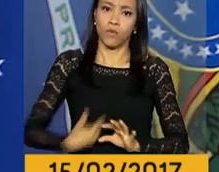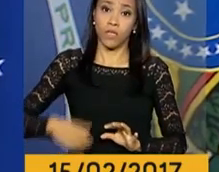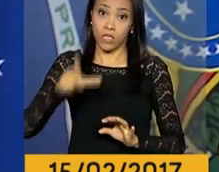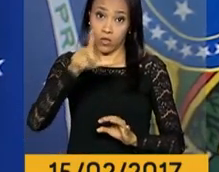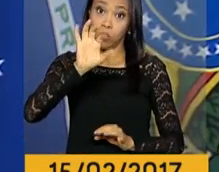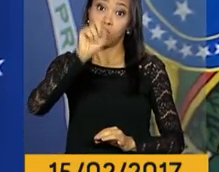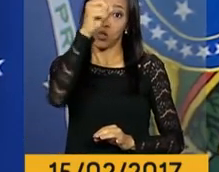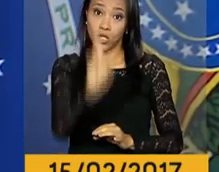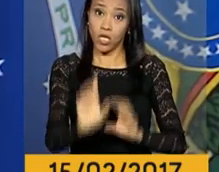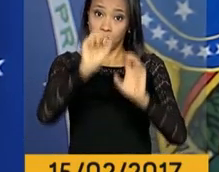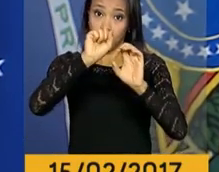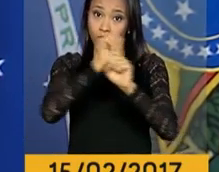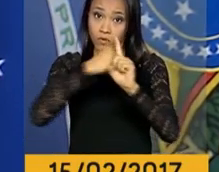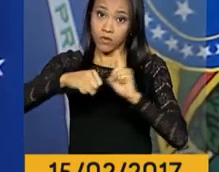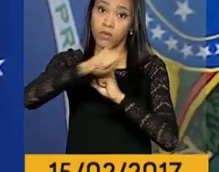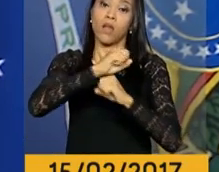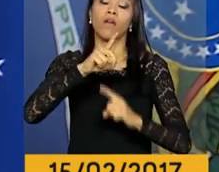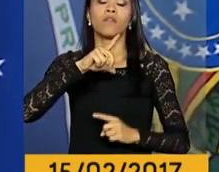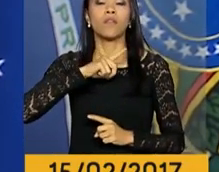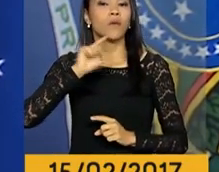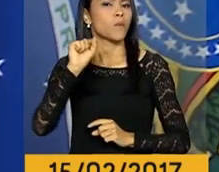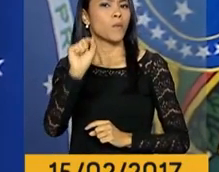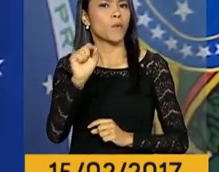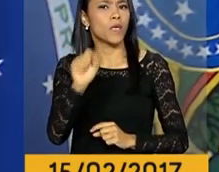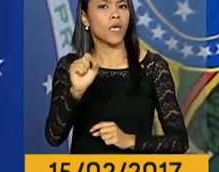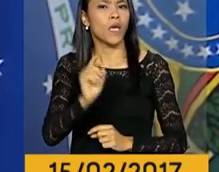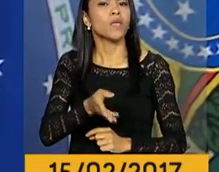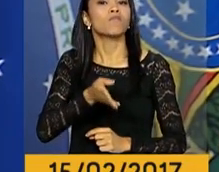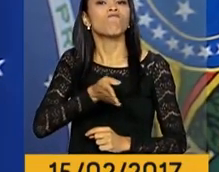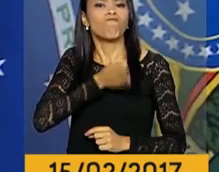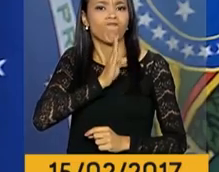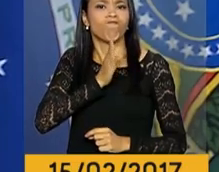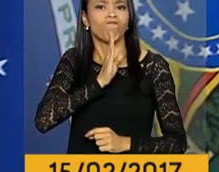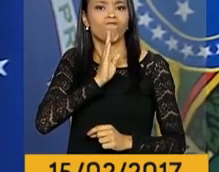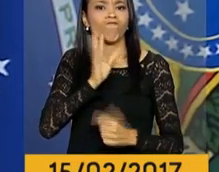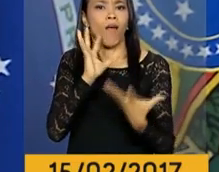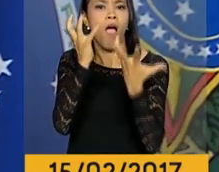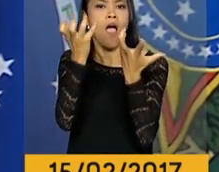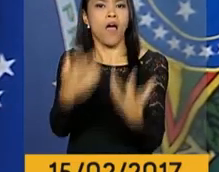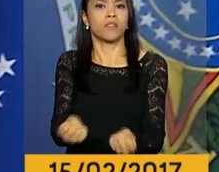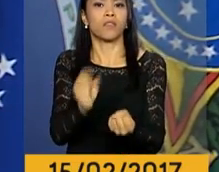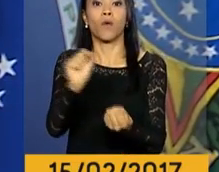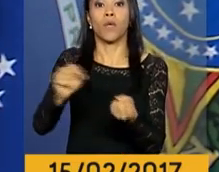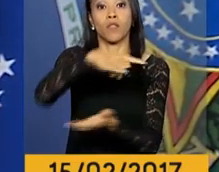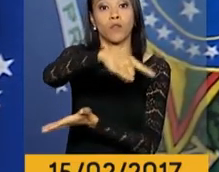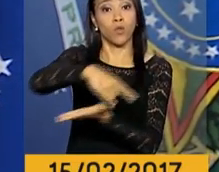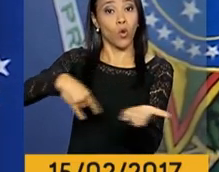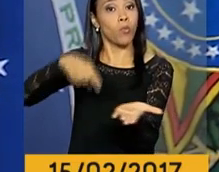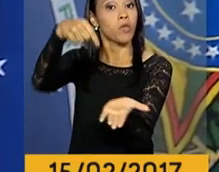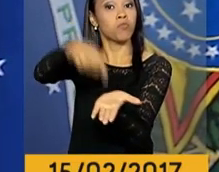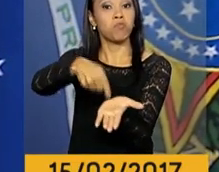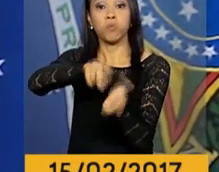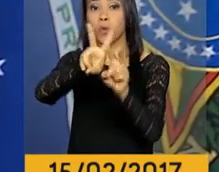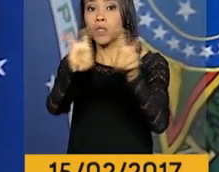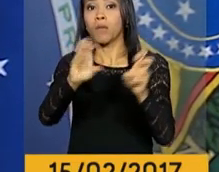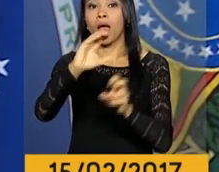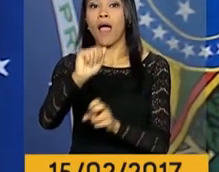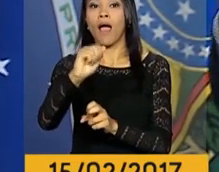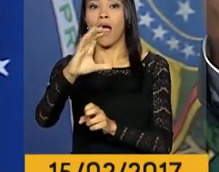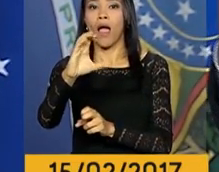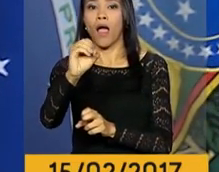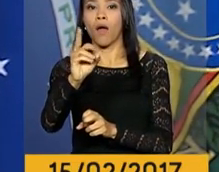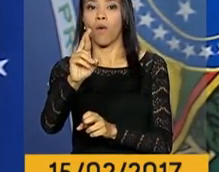sociais está o reconhecimento das convenções e acordos coletivos de trabalho. Então, interessante, neste